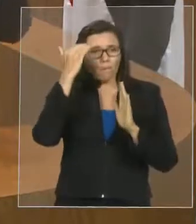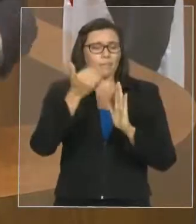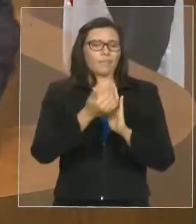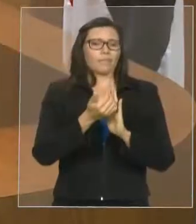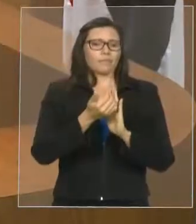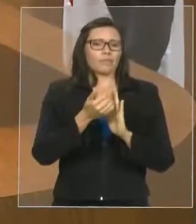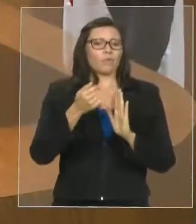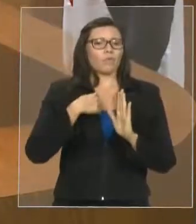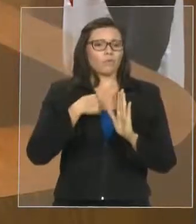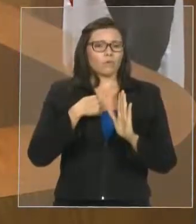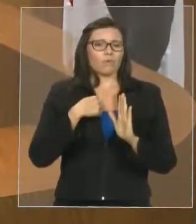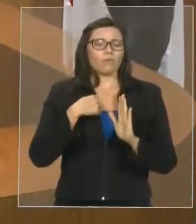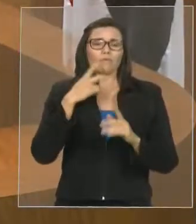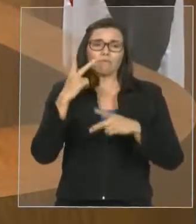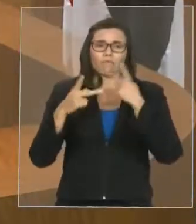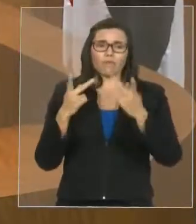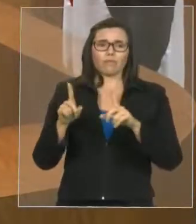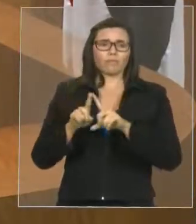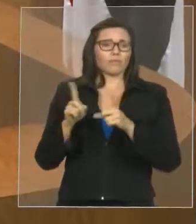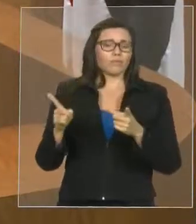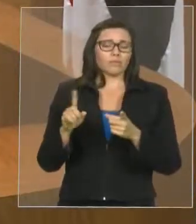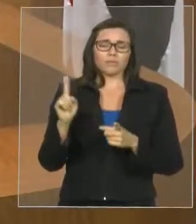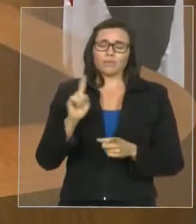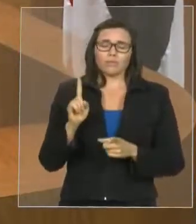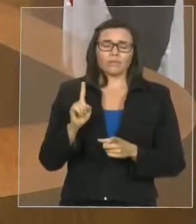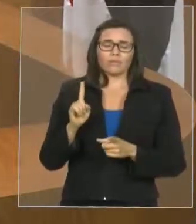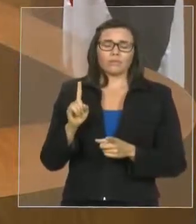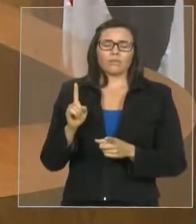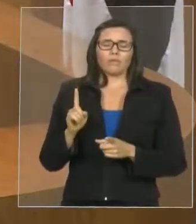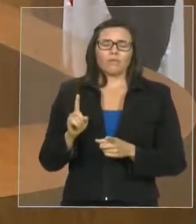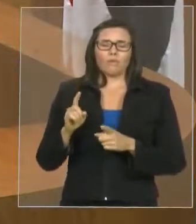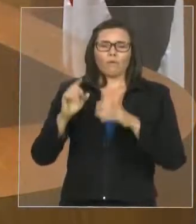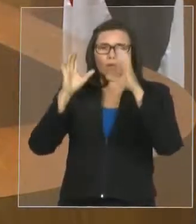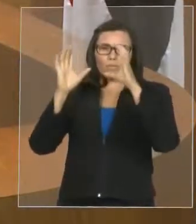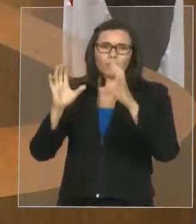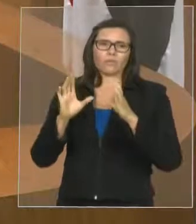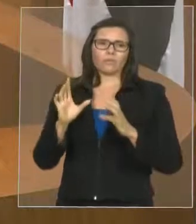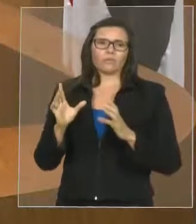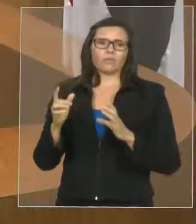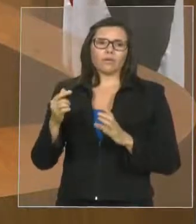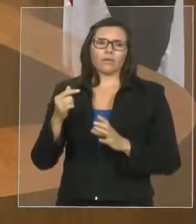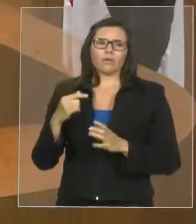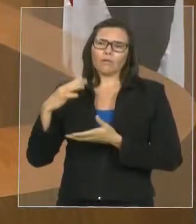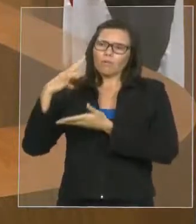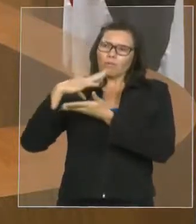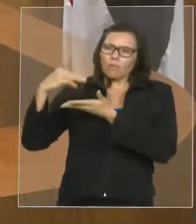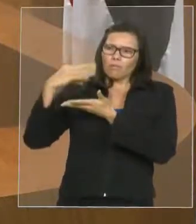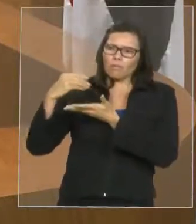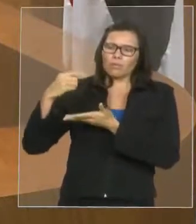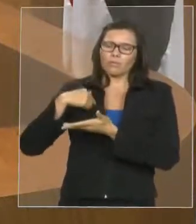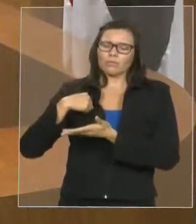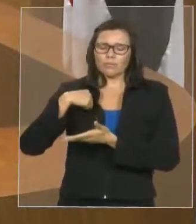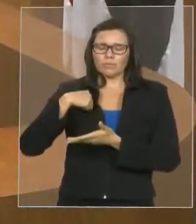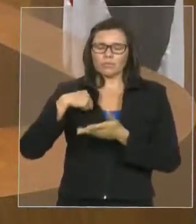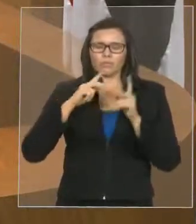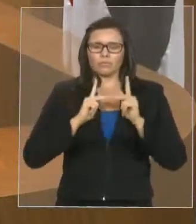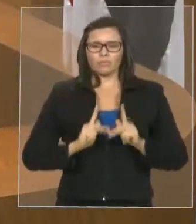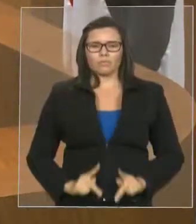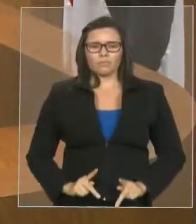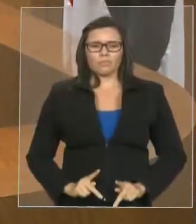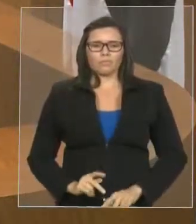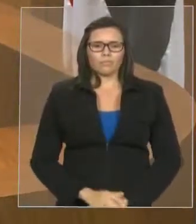Os deputados que eu vejo aqui criticarem, deputado Max Barros, a situação de você, legitimamente,